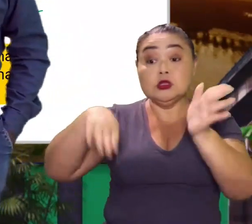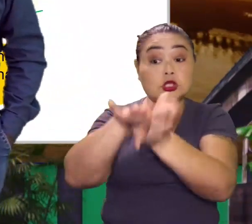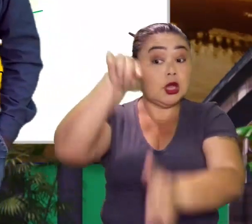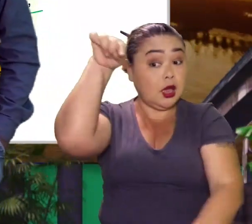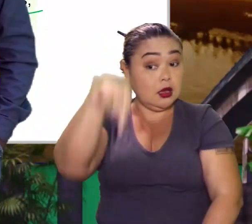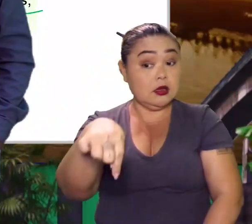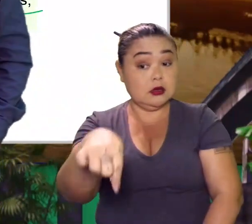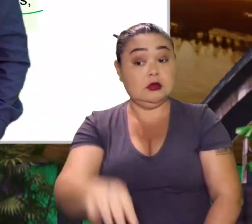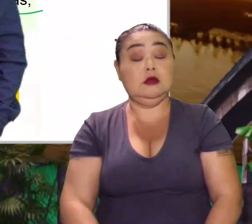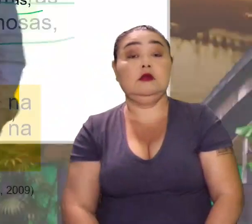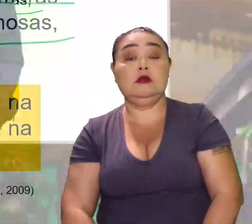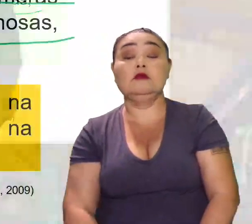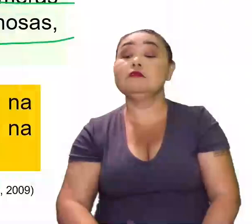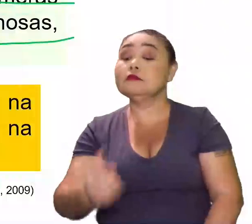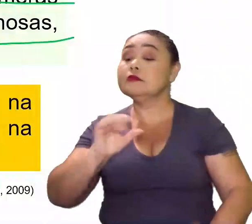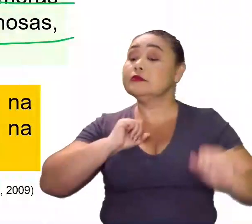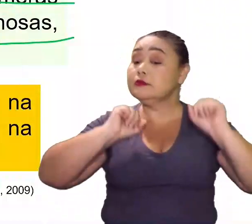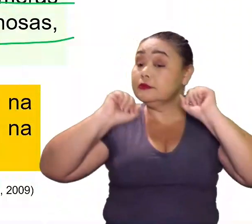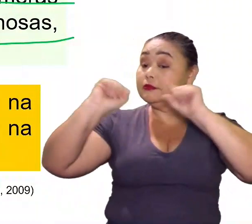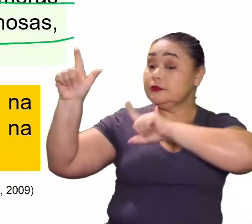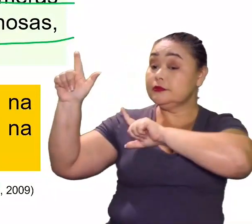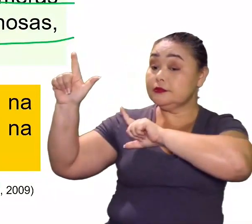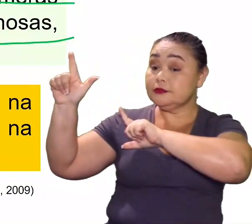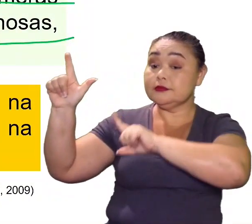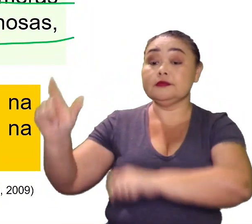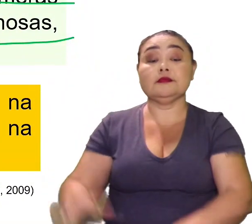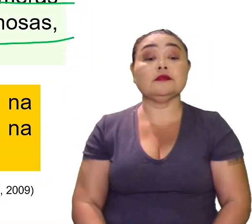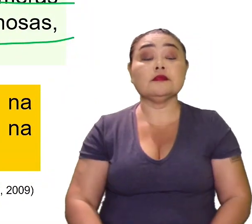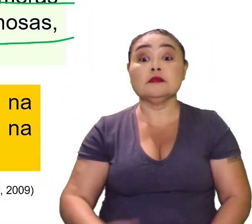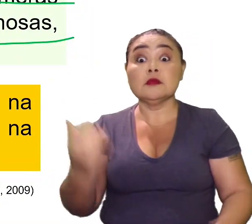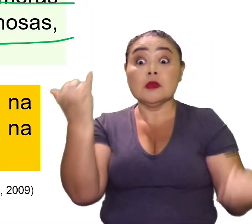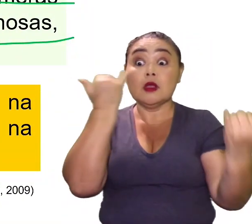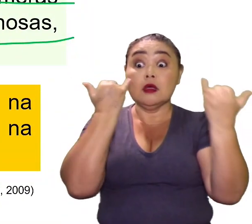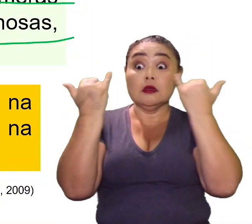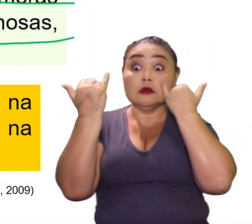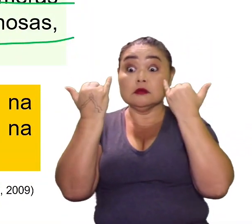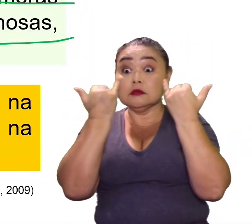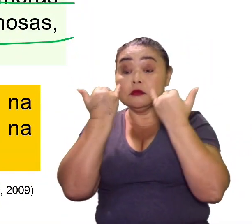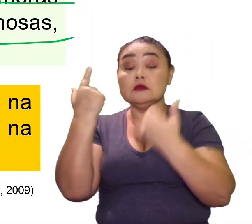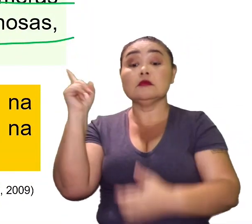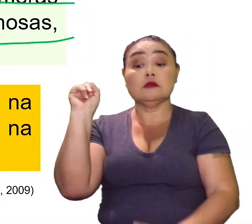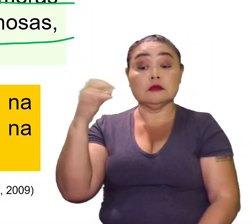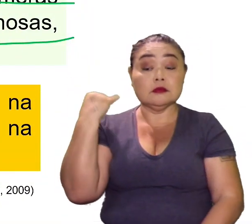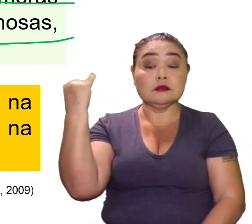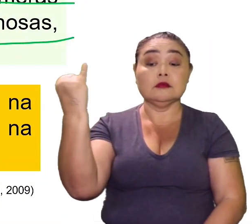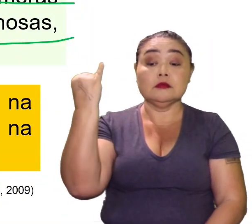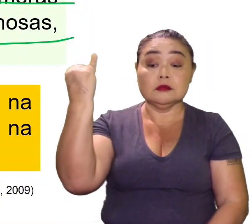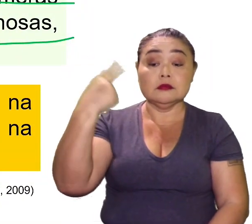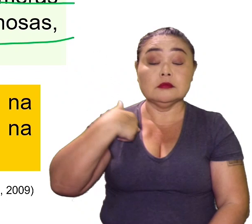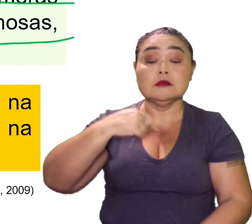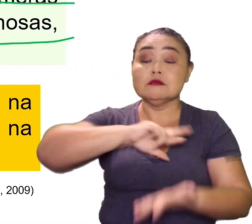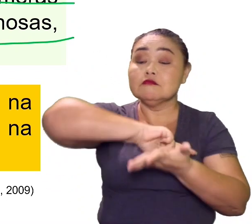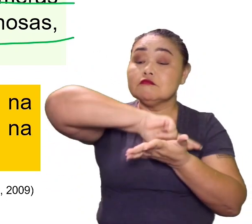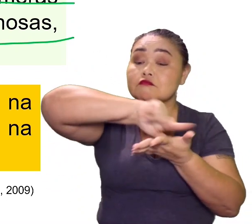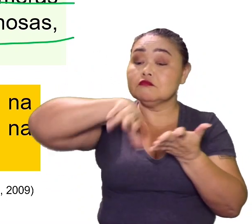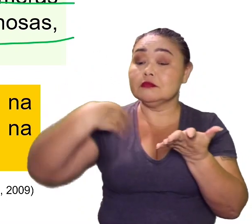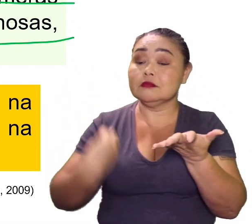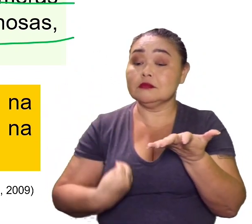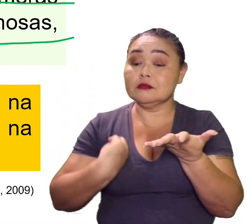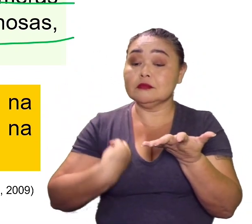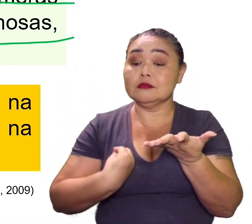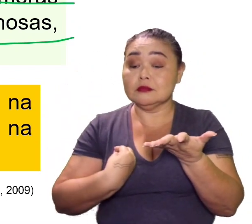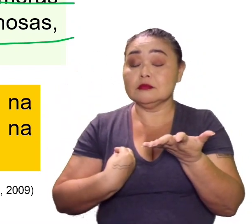vamos lá no quadro, vamos continuar aqui. Então, olha só, tanta informação importante sobre a biodiversidade da Amazônia em